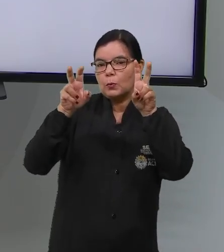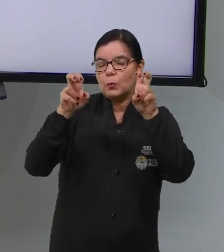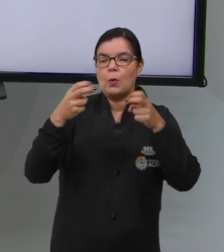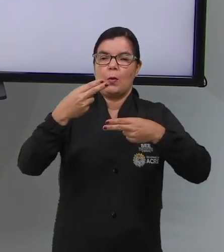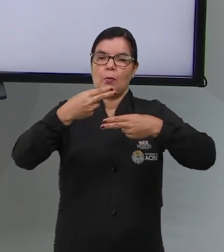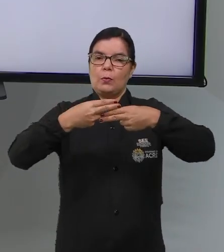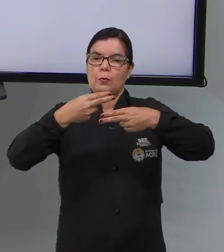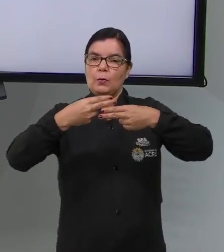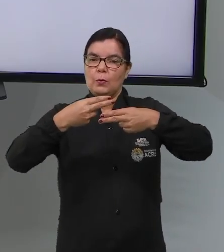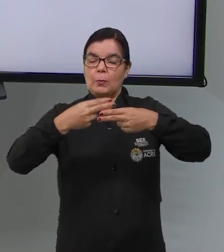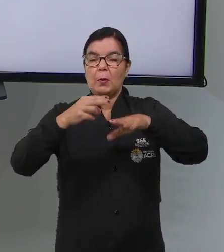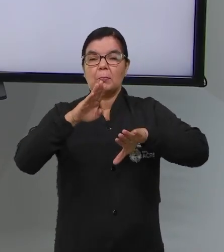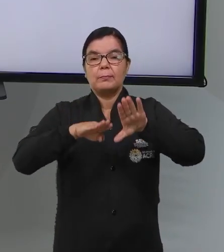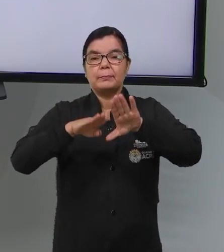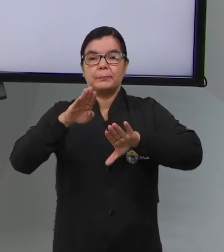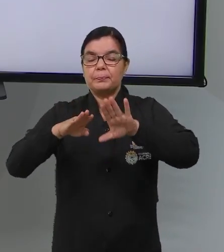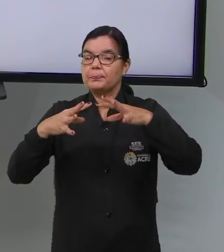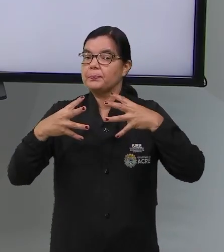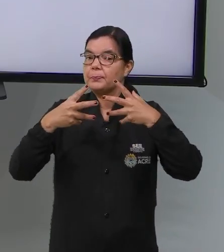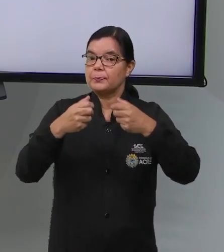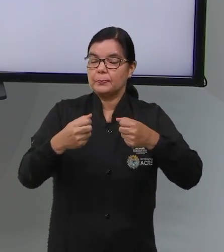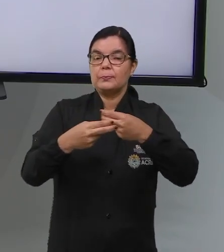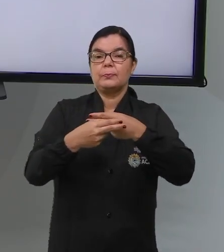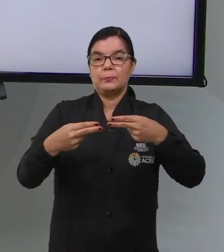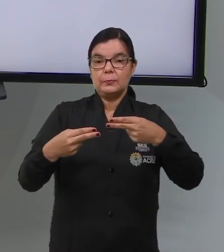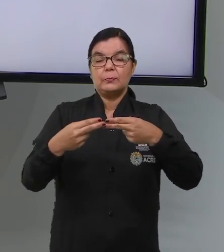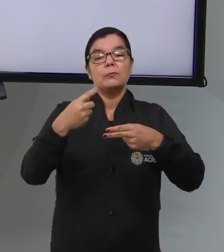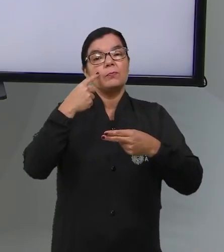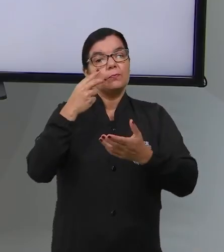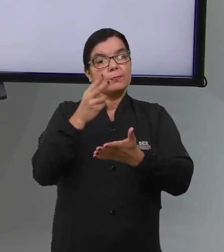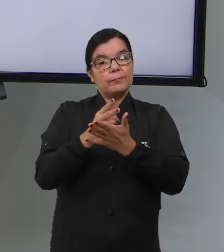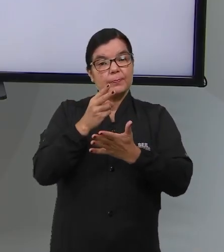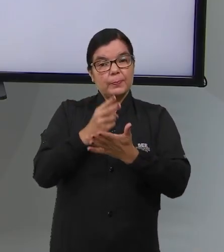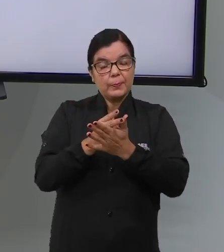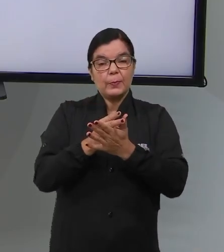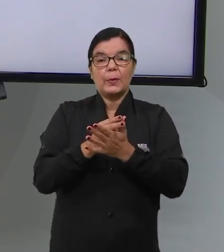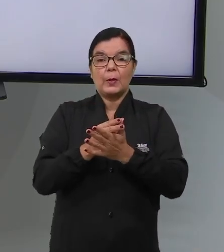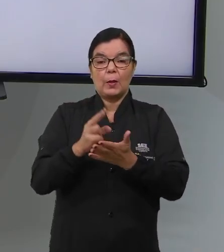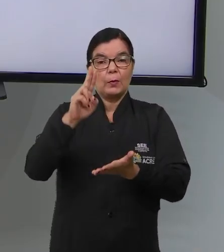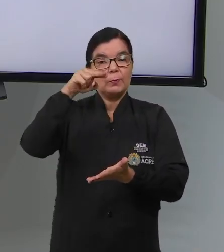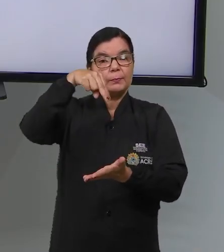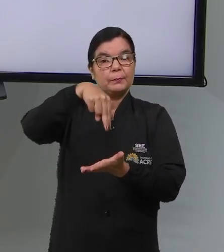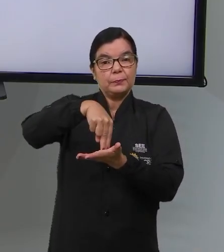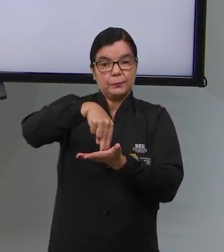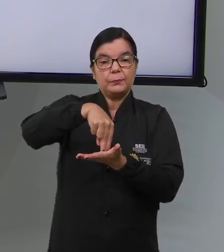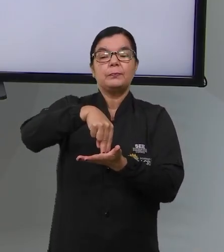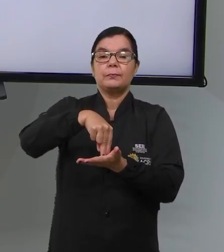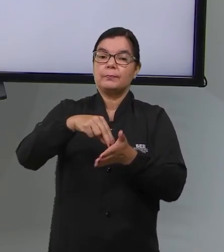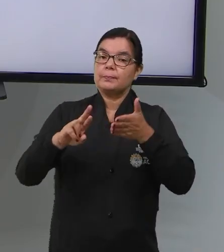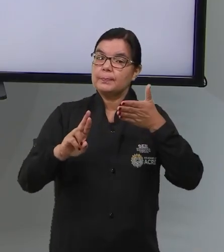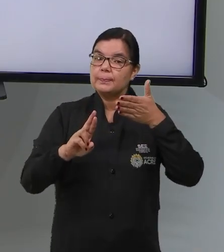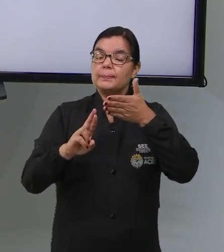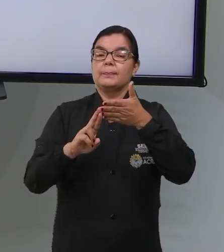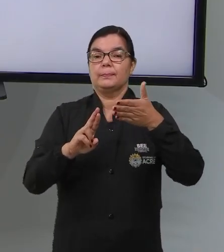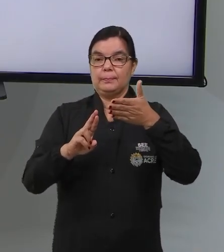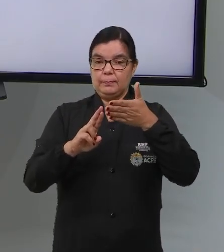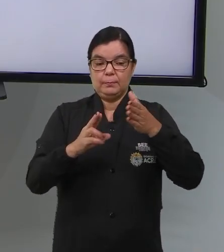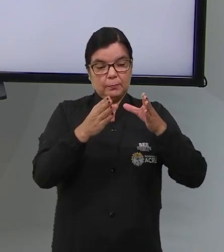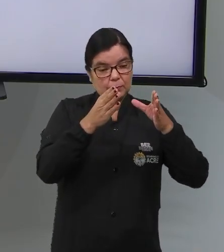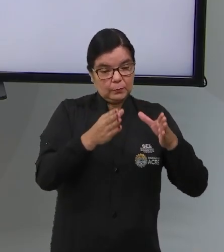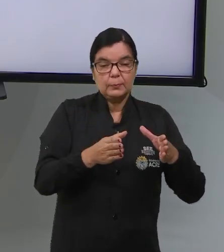da novela, independente de tudo isso, você sempre tem aqueles personagens que representam uma